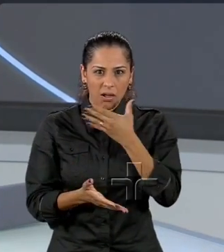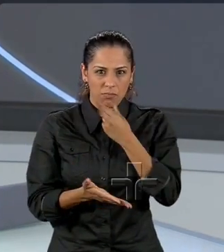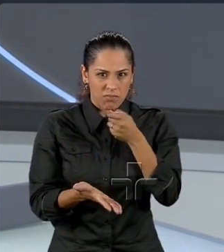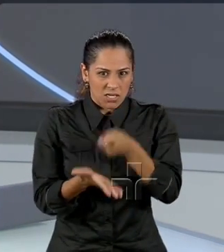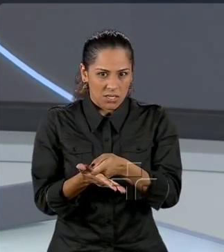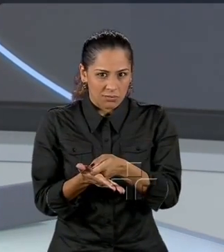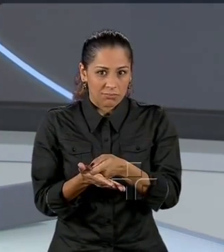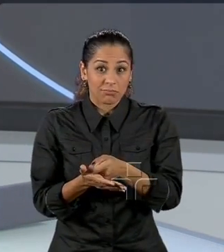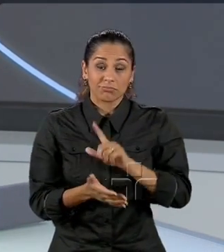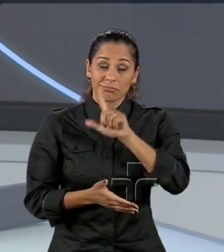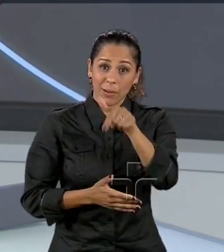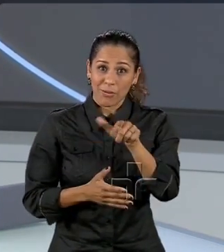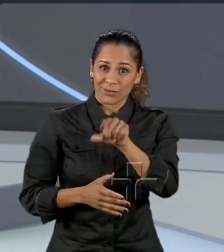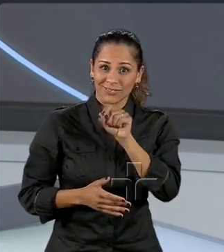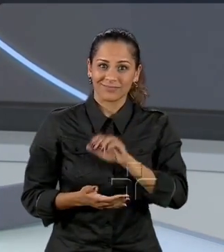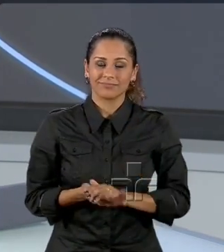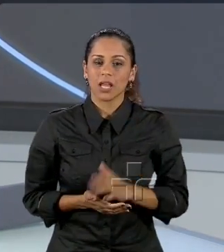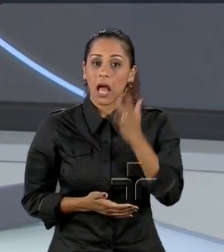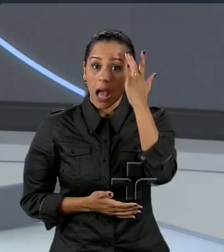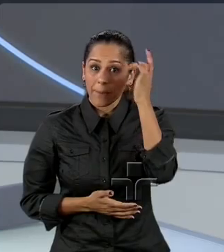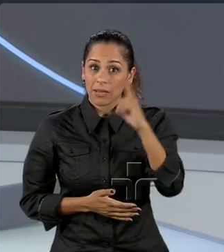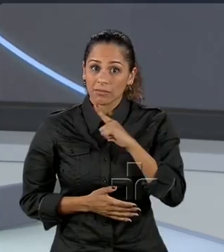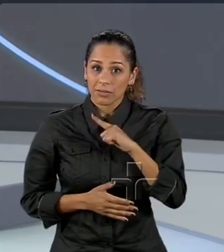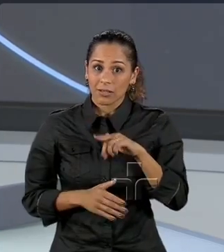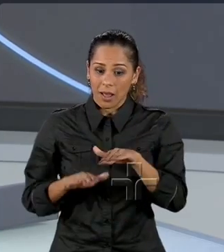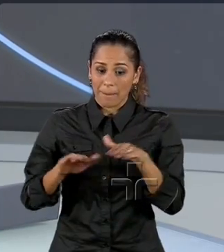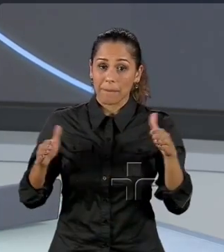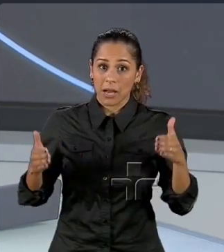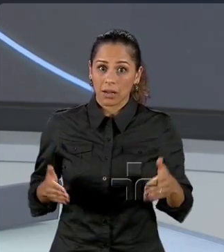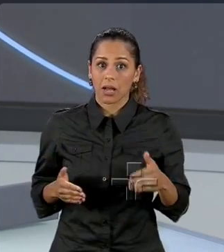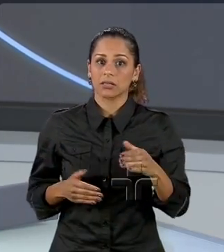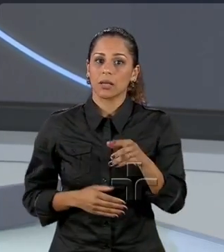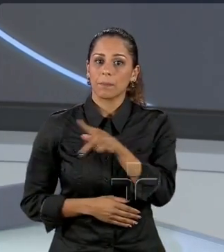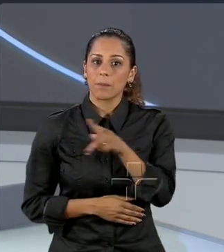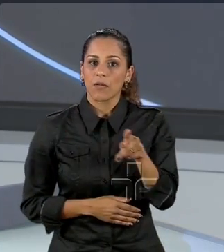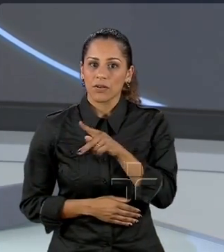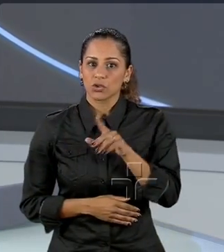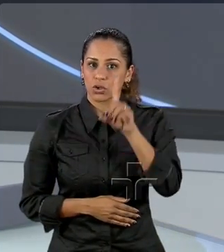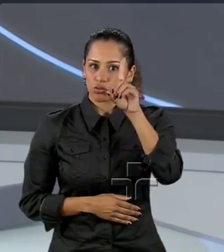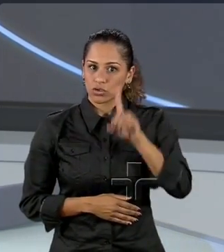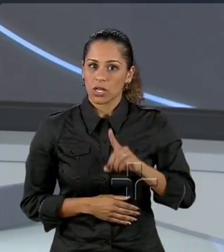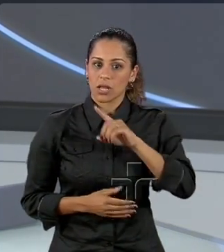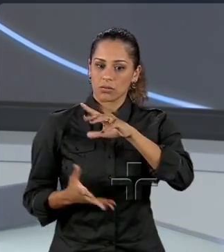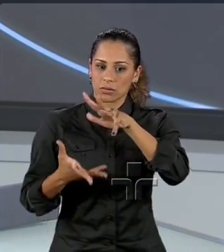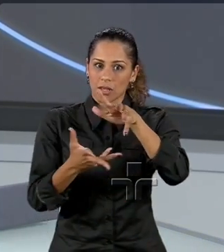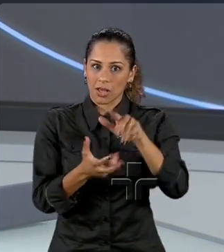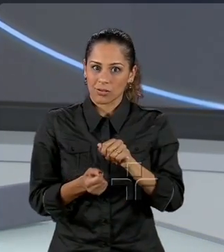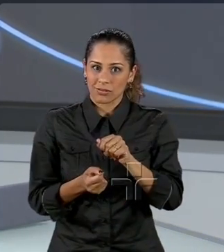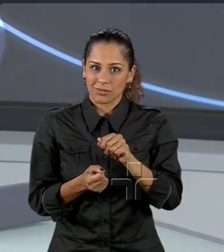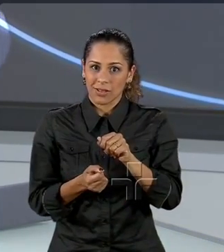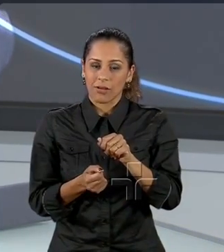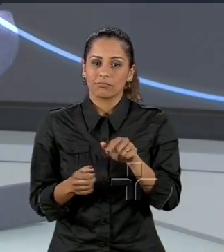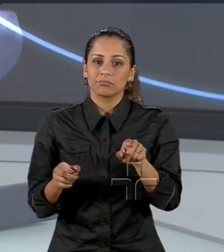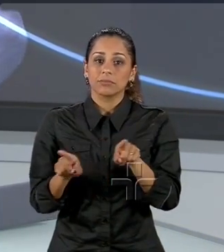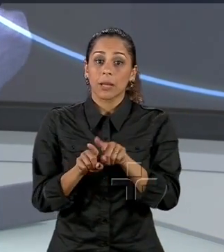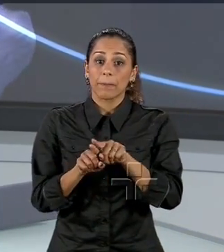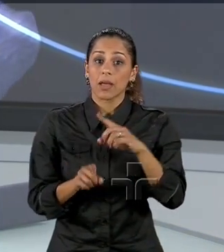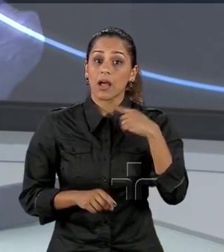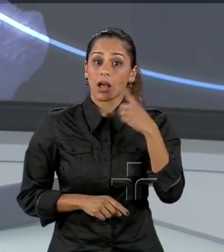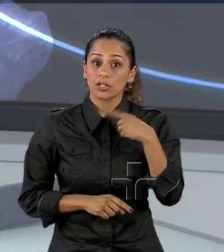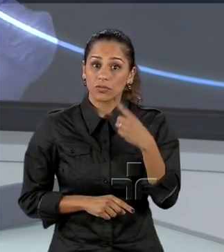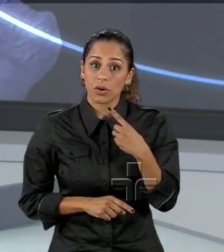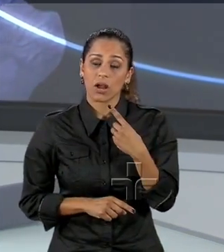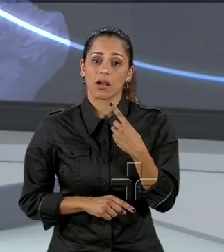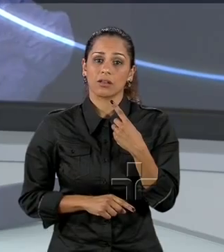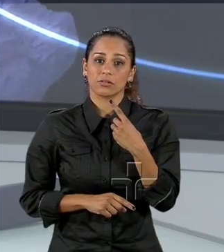nós teremos na bancada a professora de Direito Internacional da USP, Maristela Basso, e o advogado e ex-deputado federal Ayrton